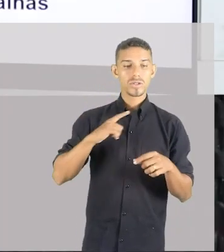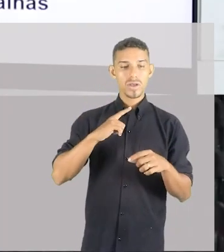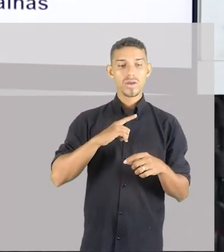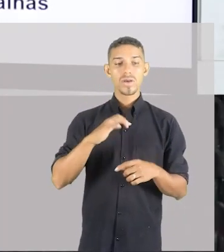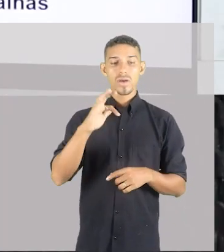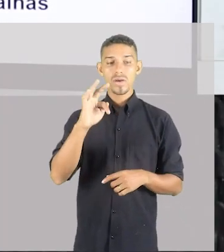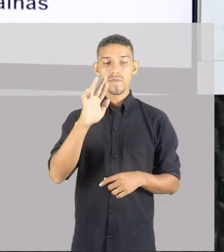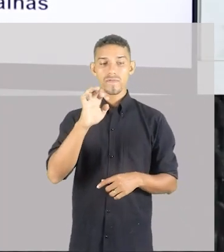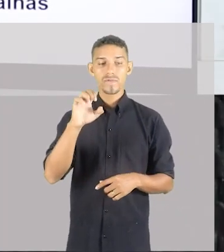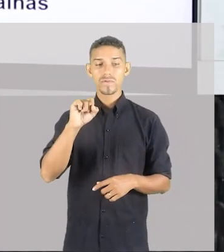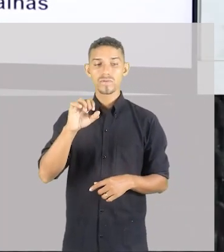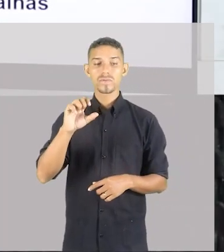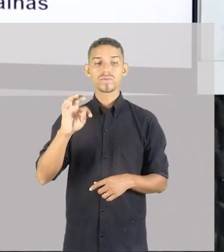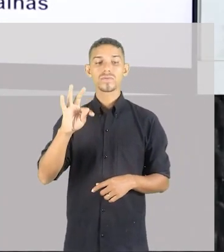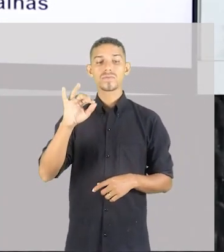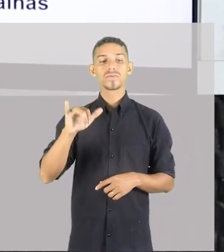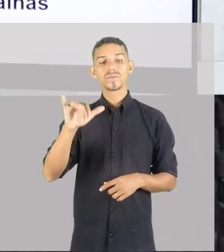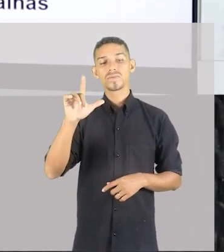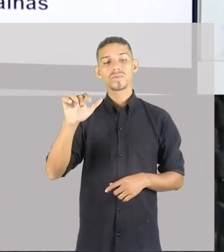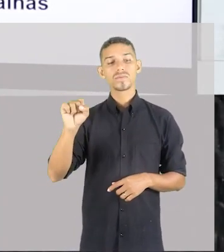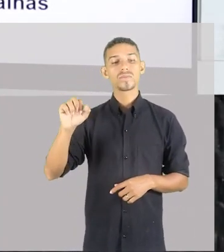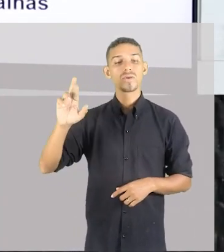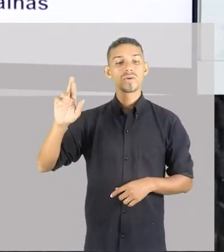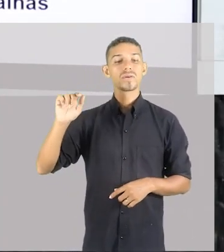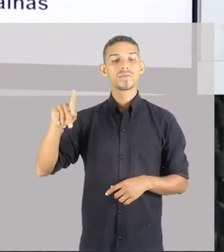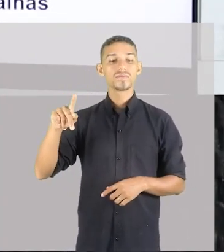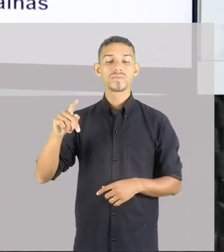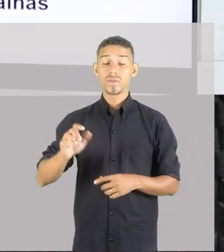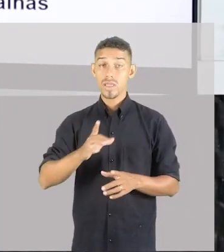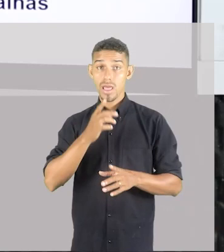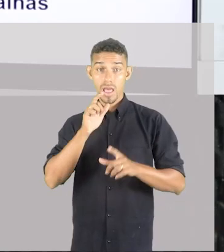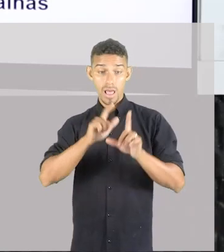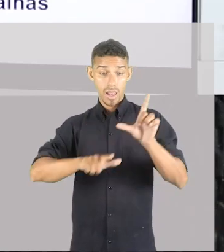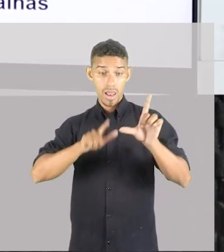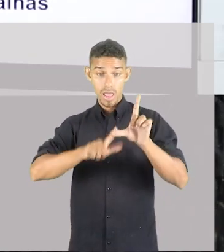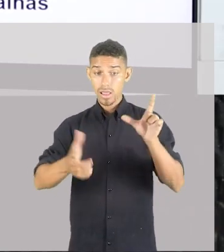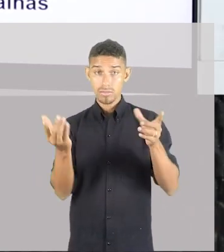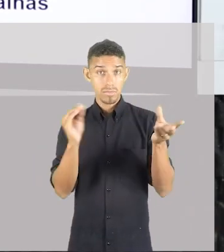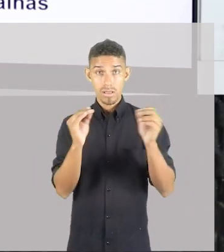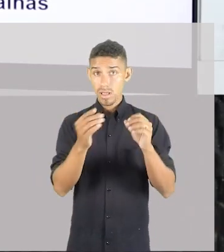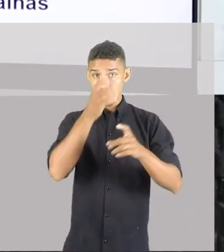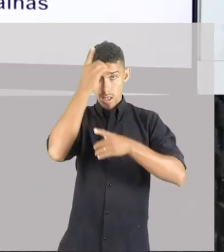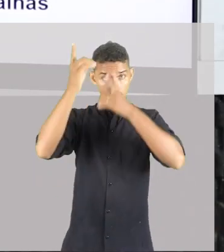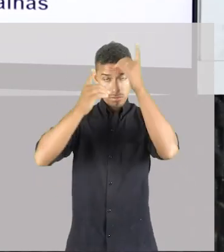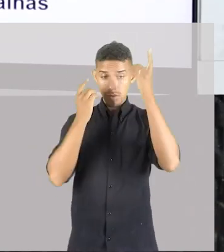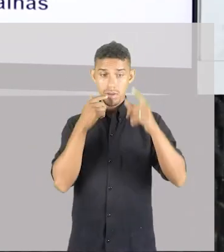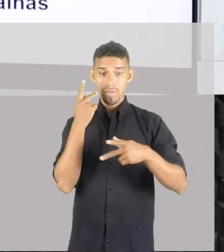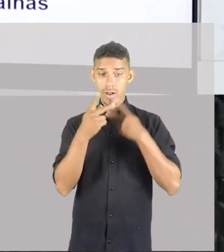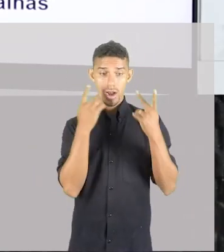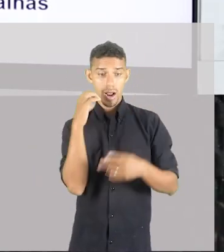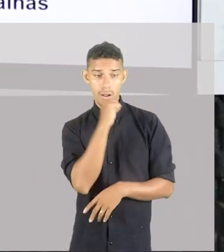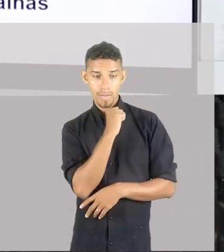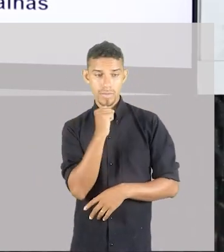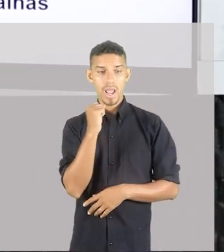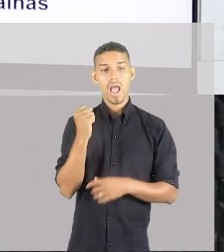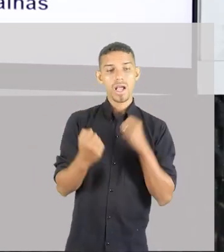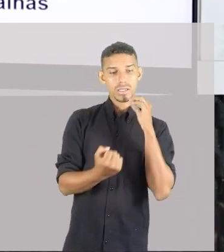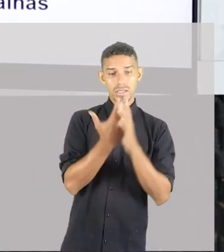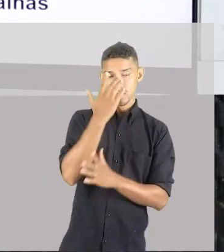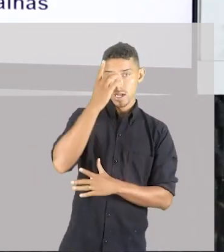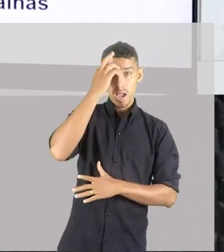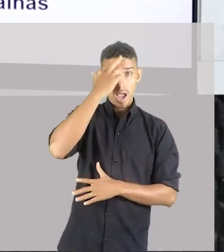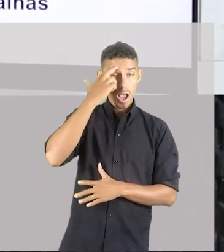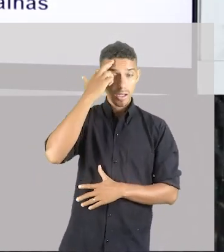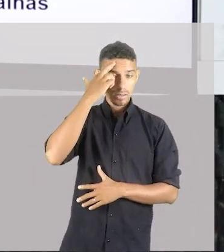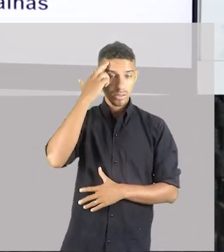Freestyle rap que é o rap livre Os rappers improvisam letras no local a criatividade e o raciocínio que é um negócio